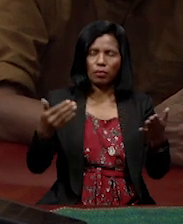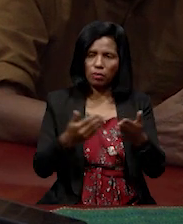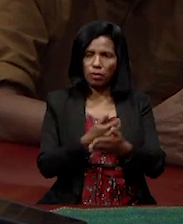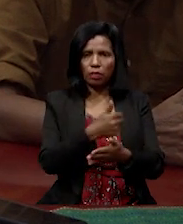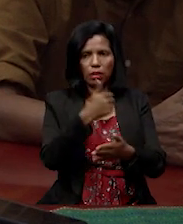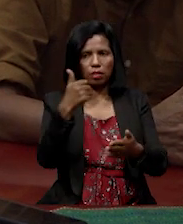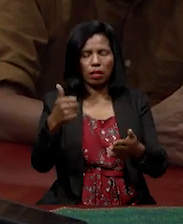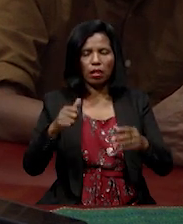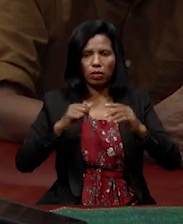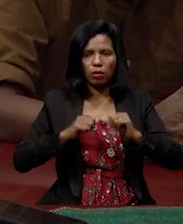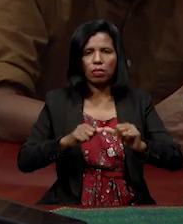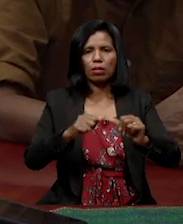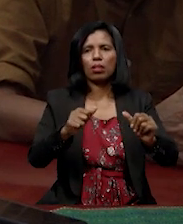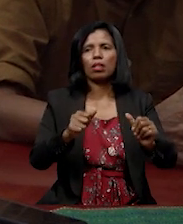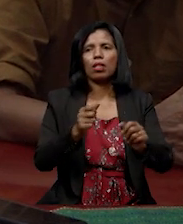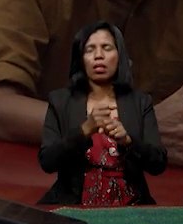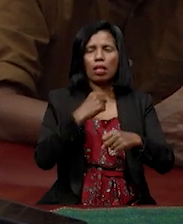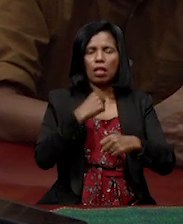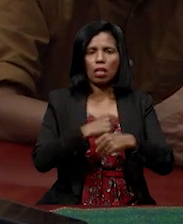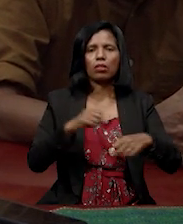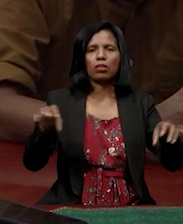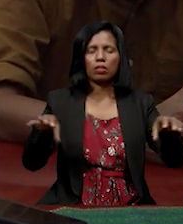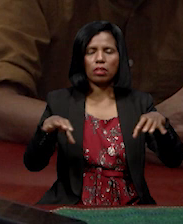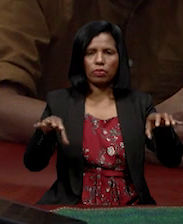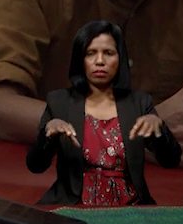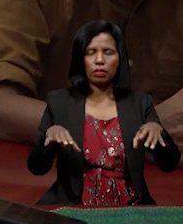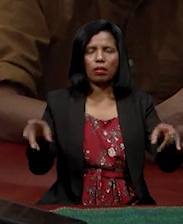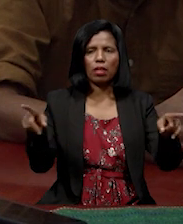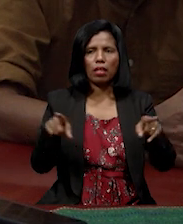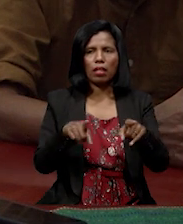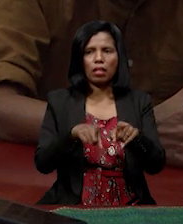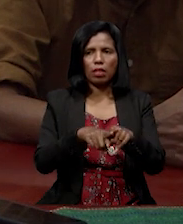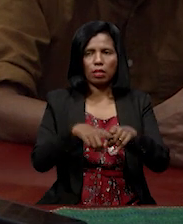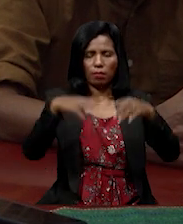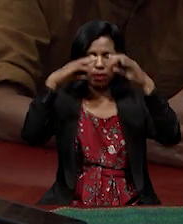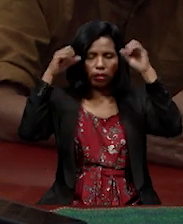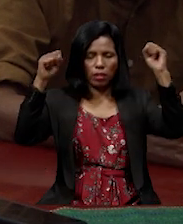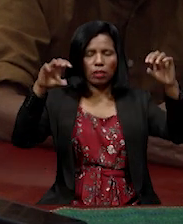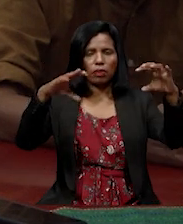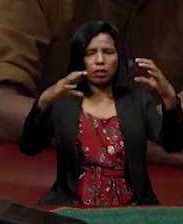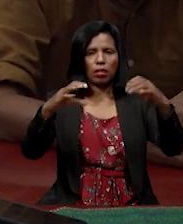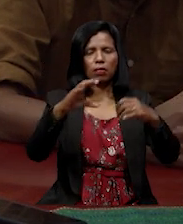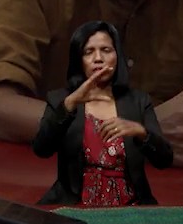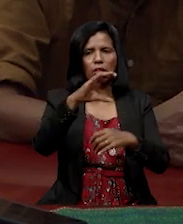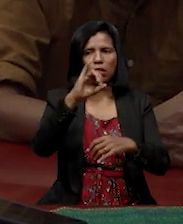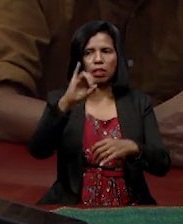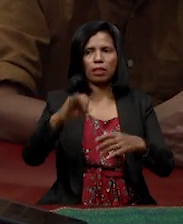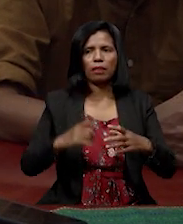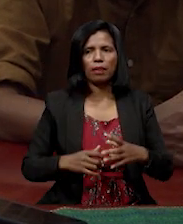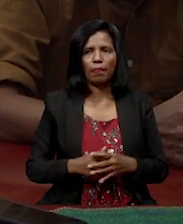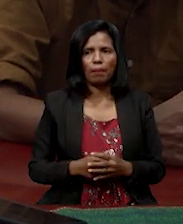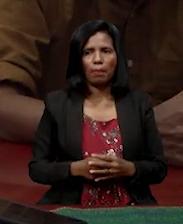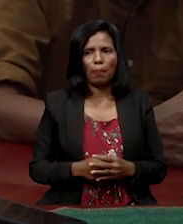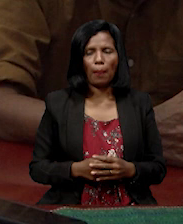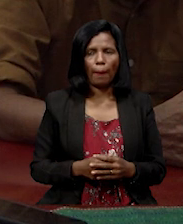a continua a lá a função o presidente do Conselho de Imprensa de Nian. E